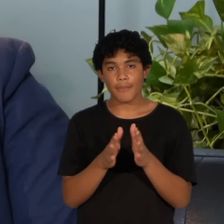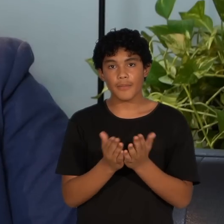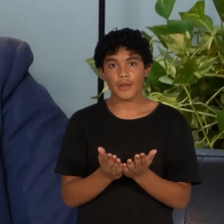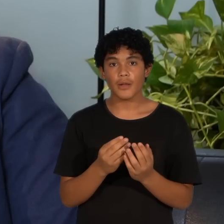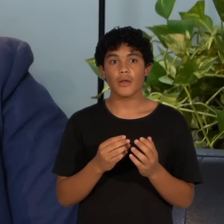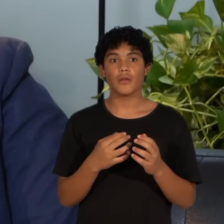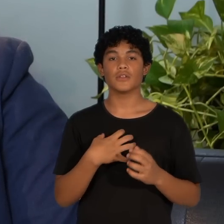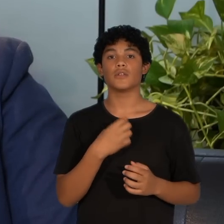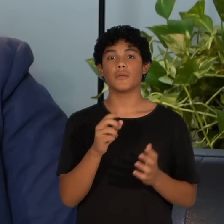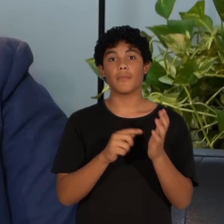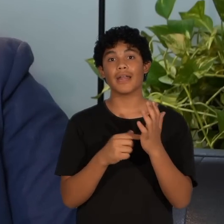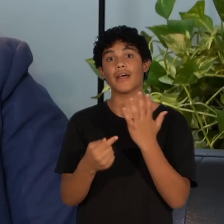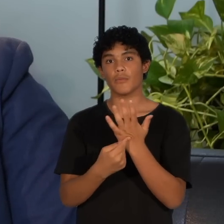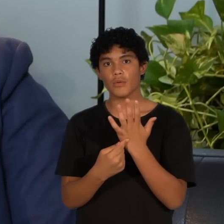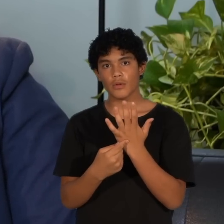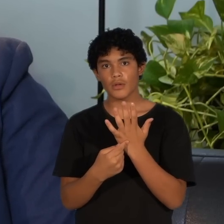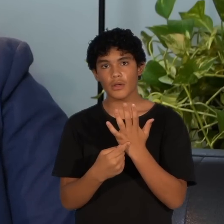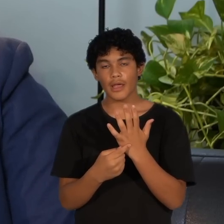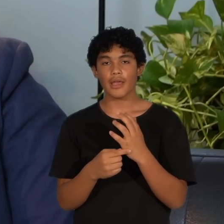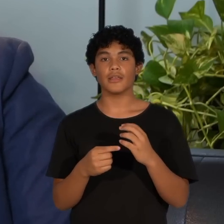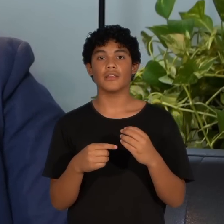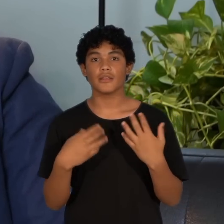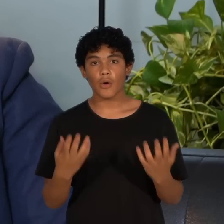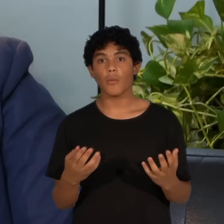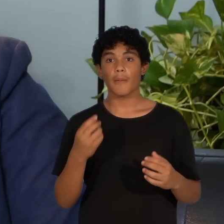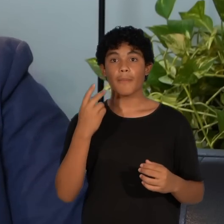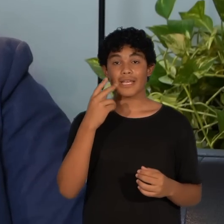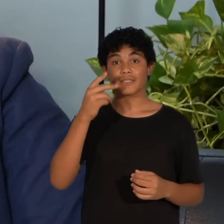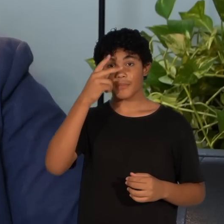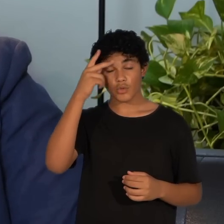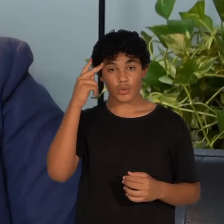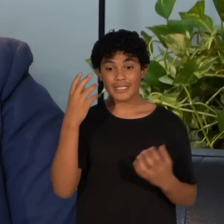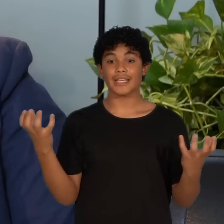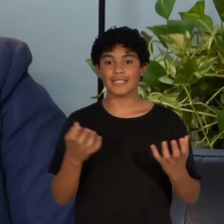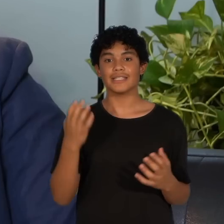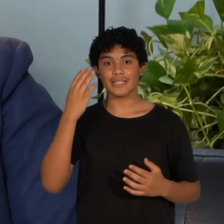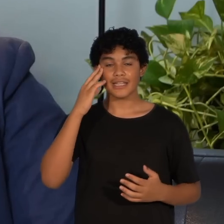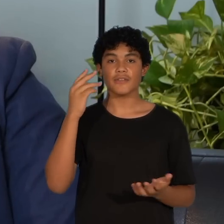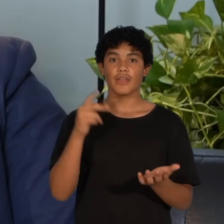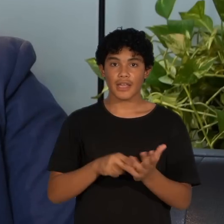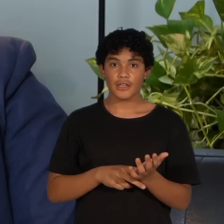que as pessoas simples pudessem, com o tempo, passar a compreender e que aquilo tivesse um efeito